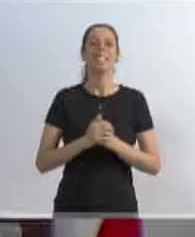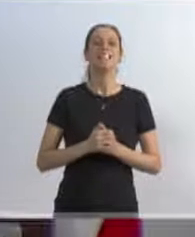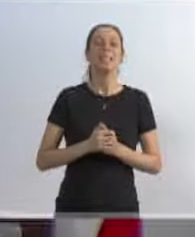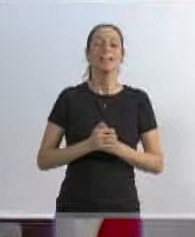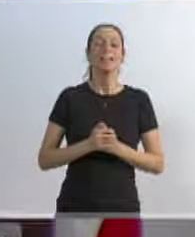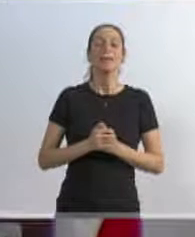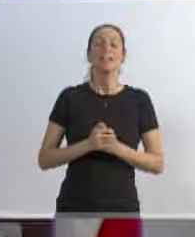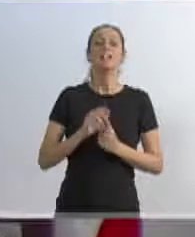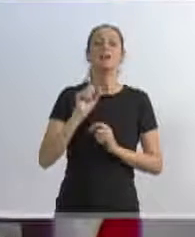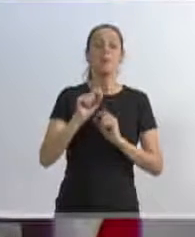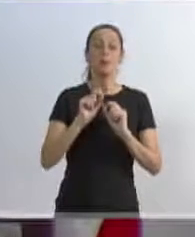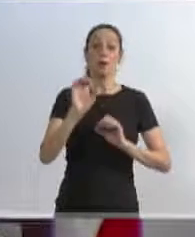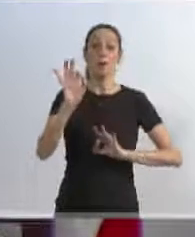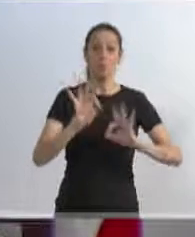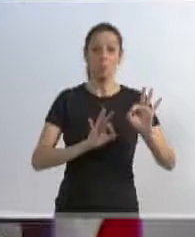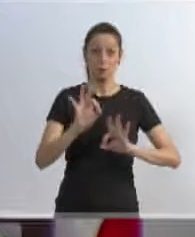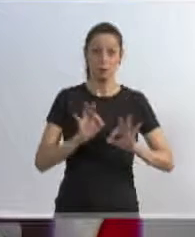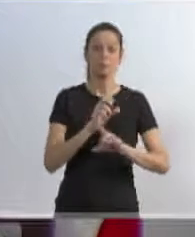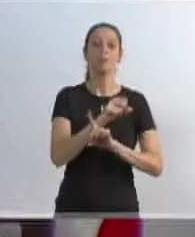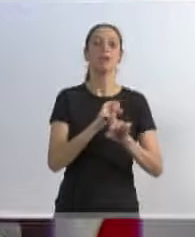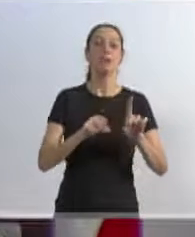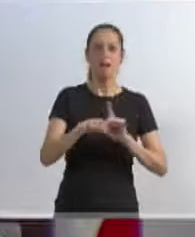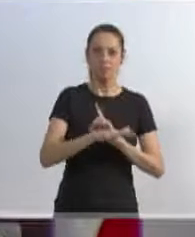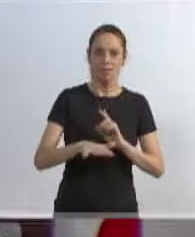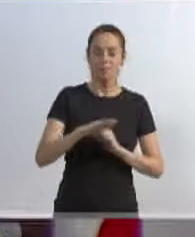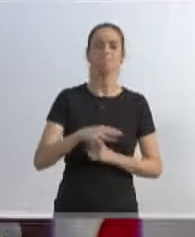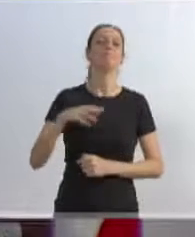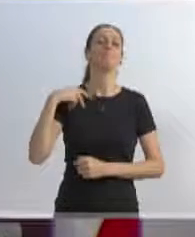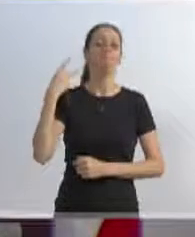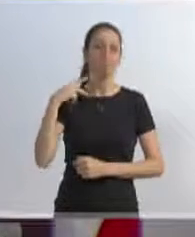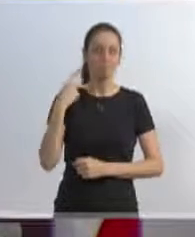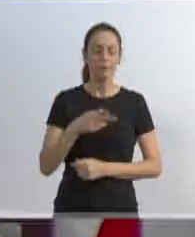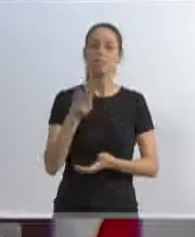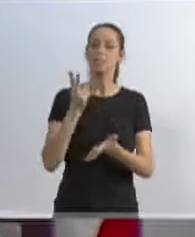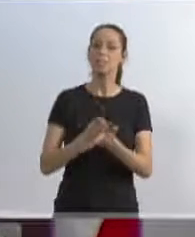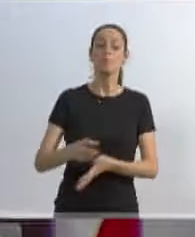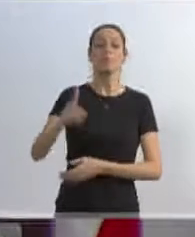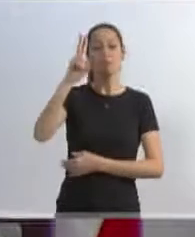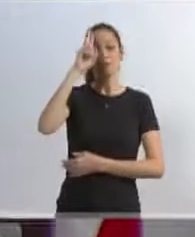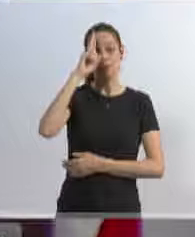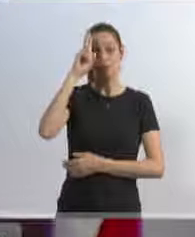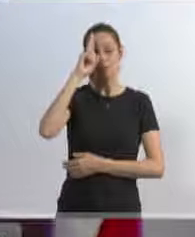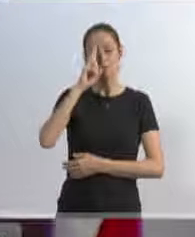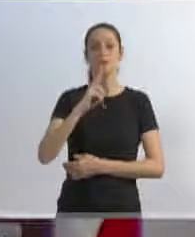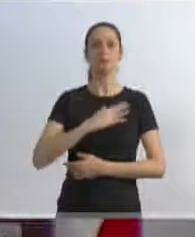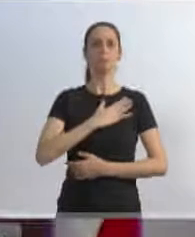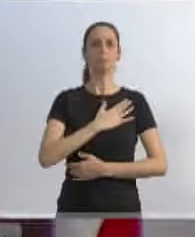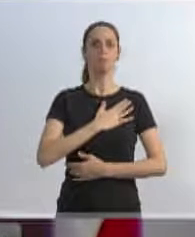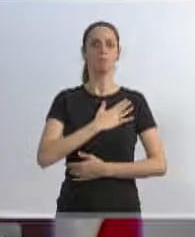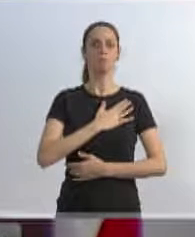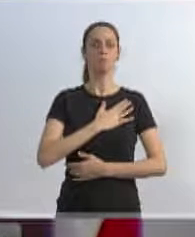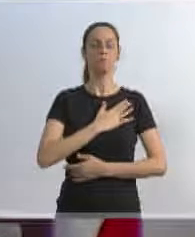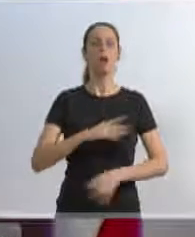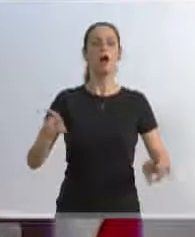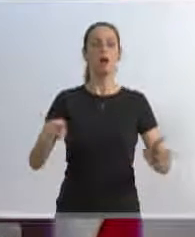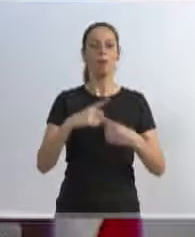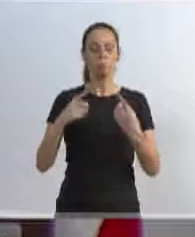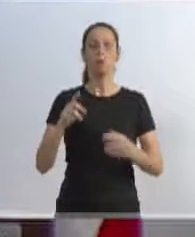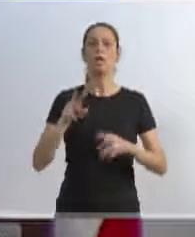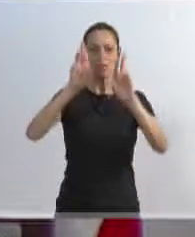organização social e política do brasil e toda segunda feira tínhamos a canção do hino nacional demonstrando